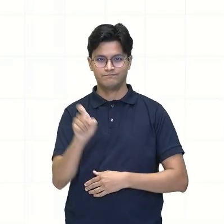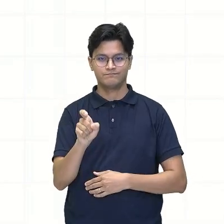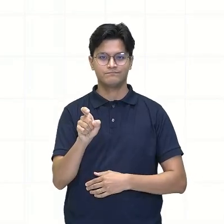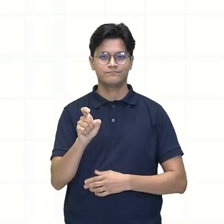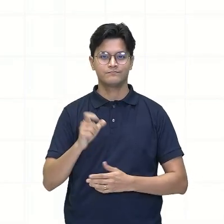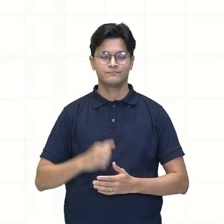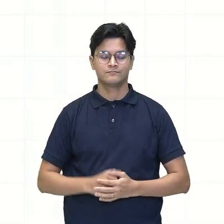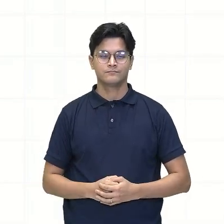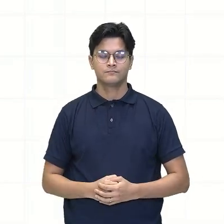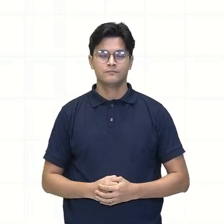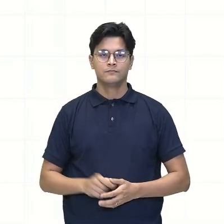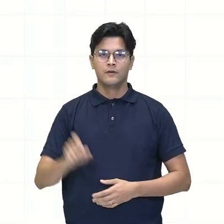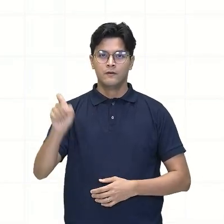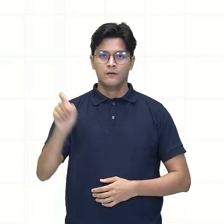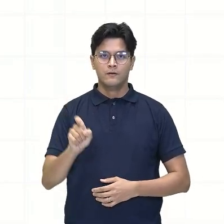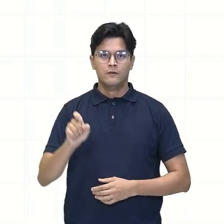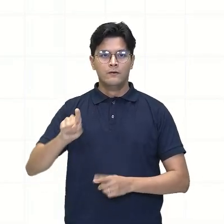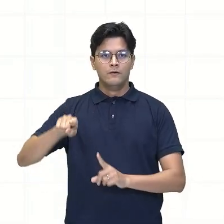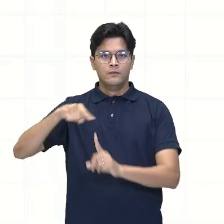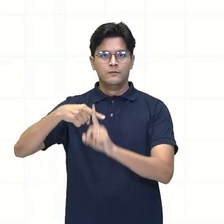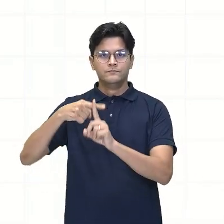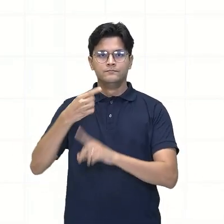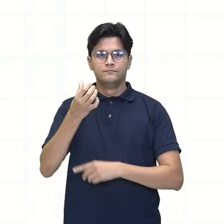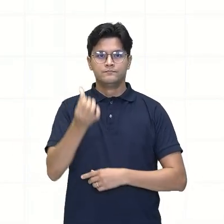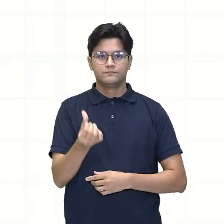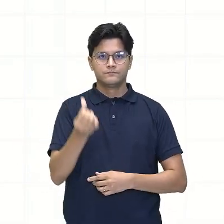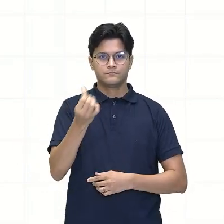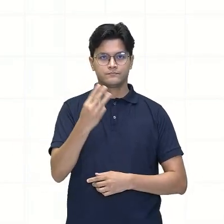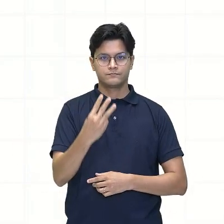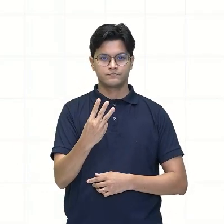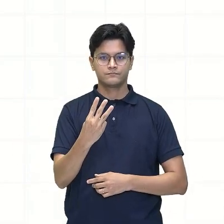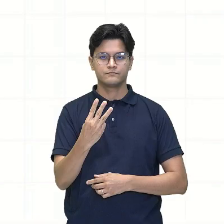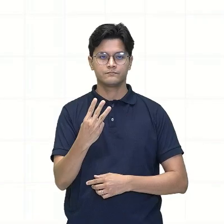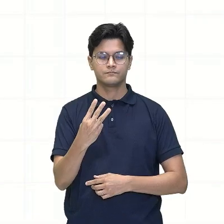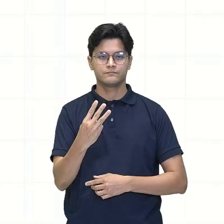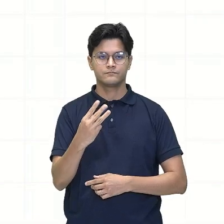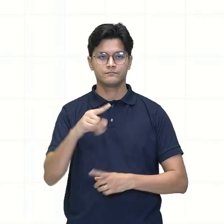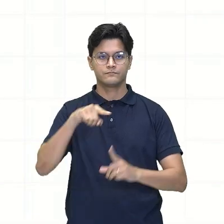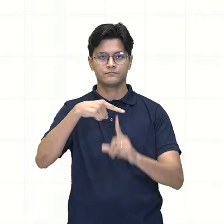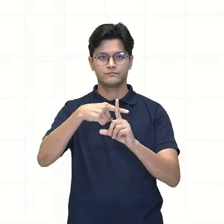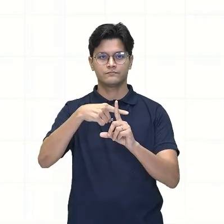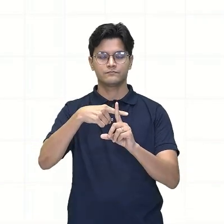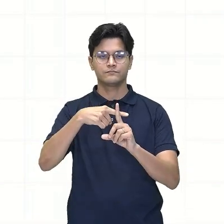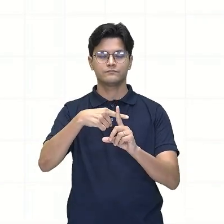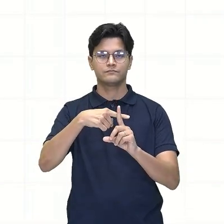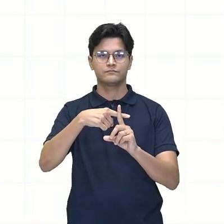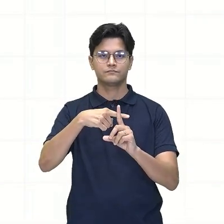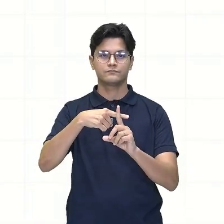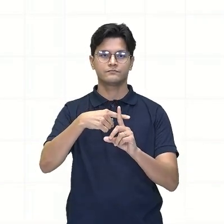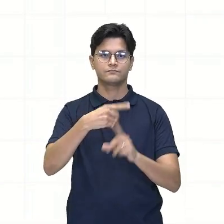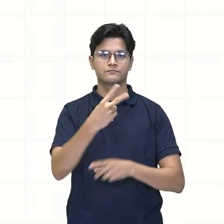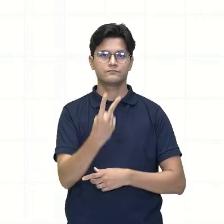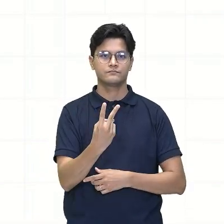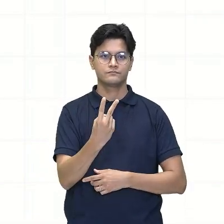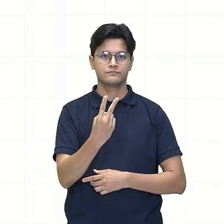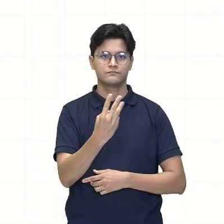Então, x mais 63 mais